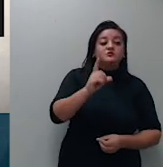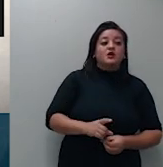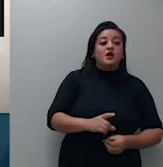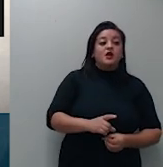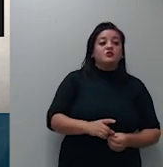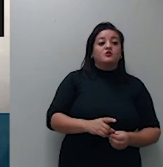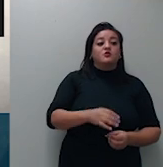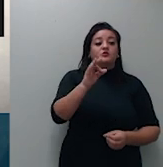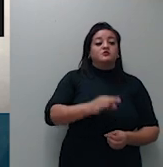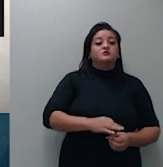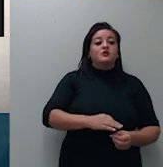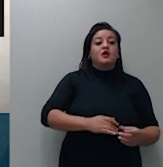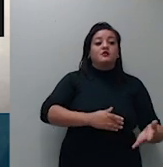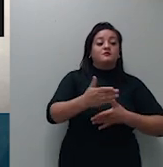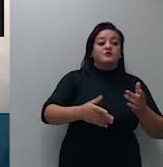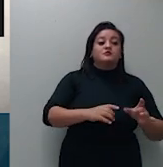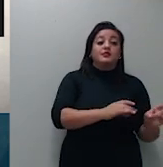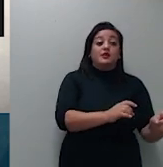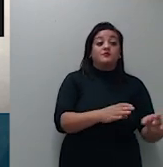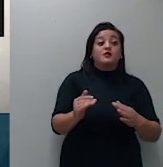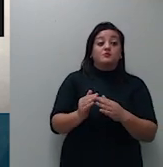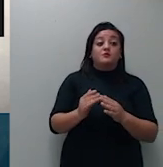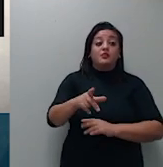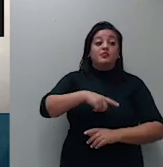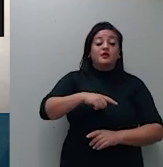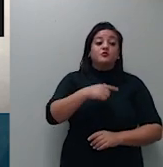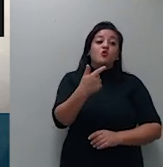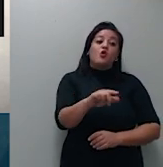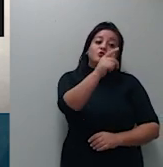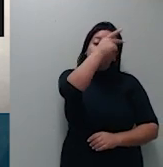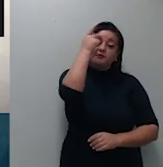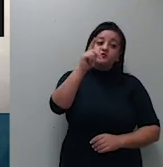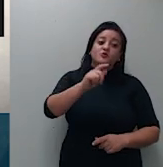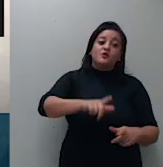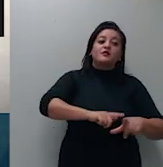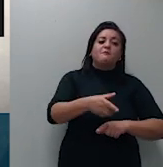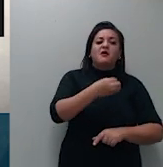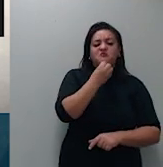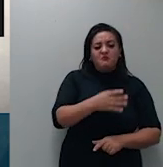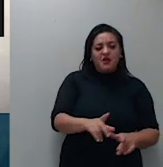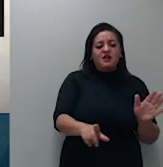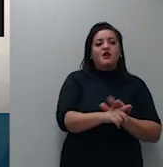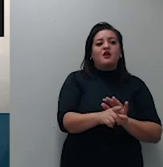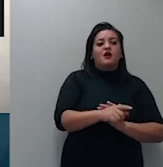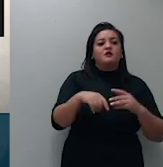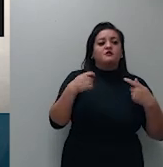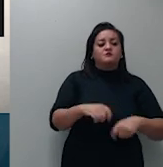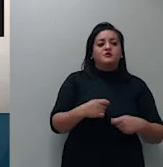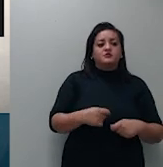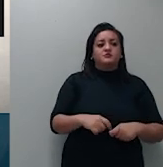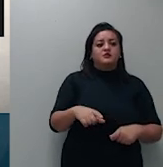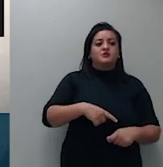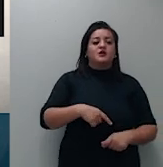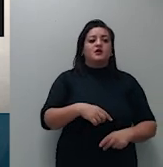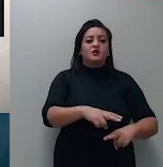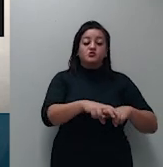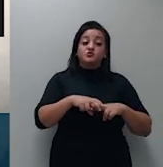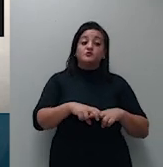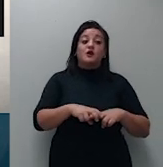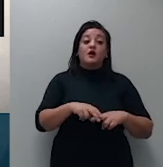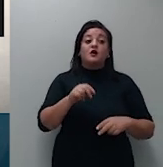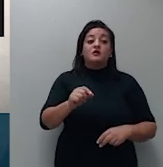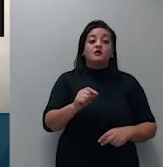como habilitada negociação empreendido tendo o terceiro agido de boa-fé e alicerçada em crença